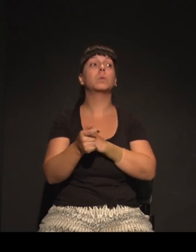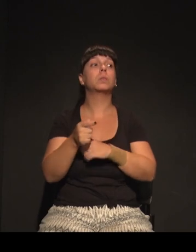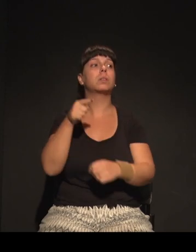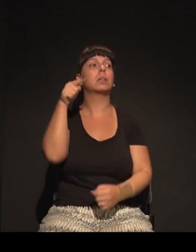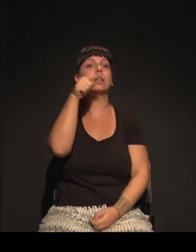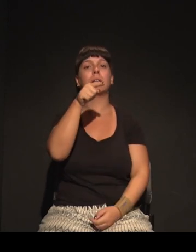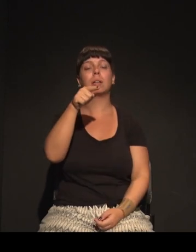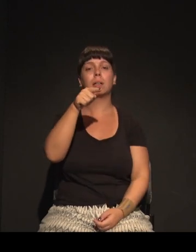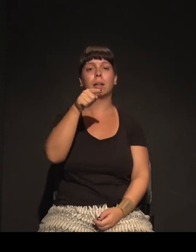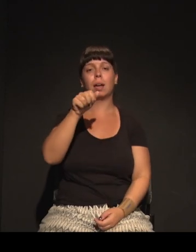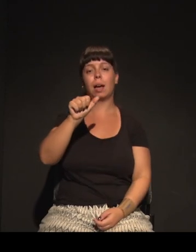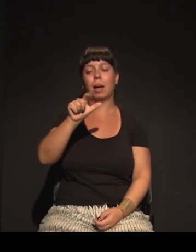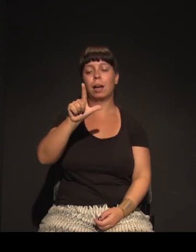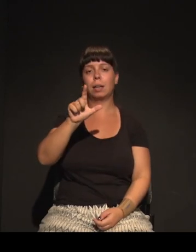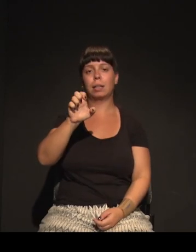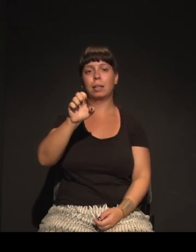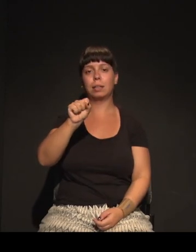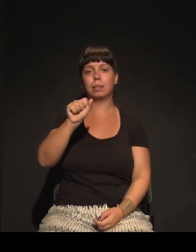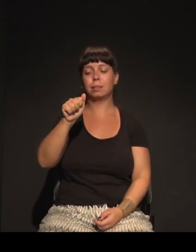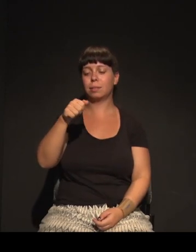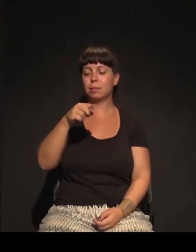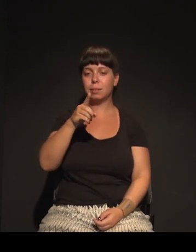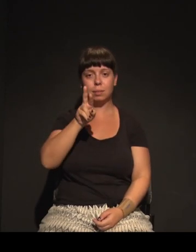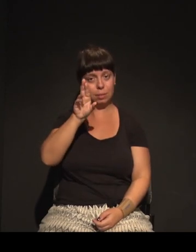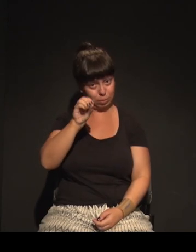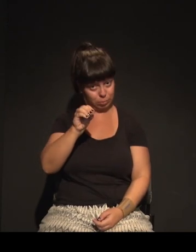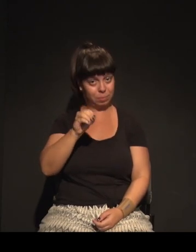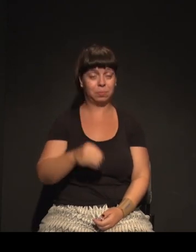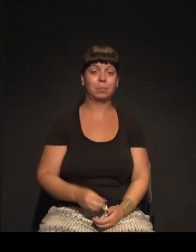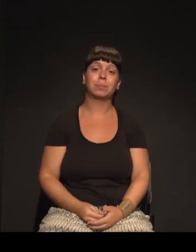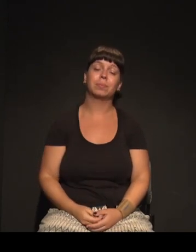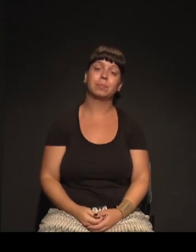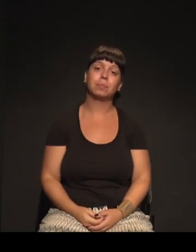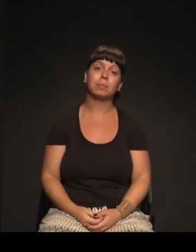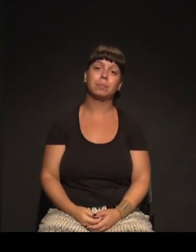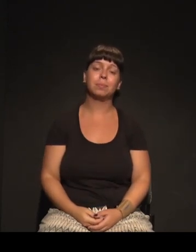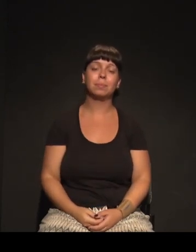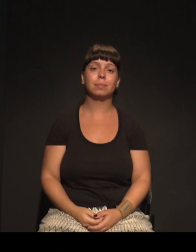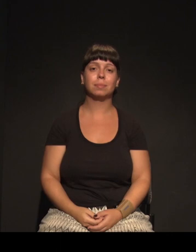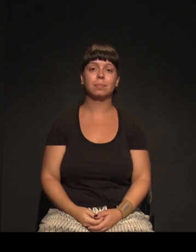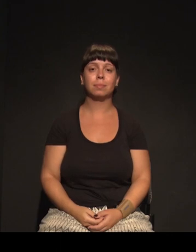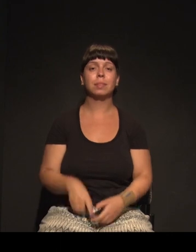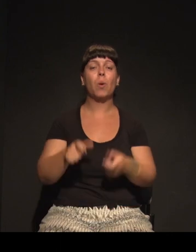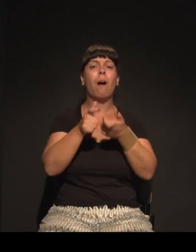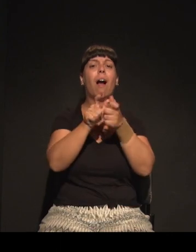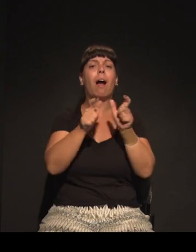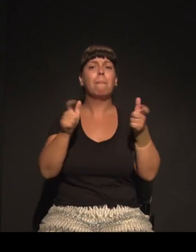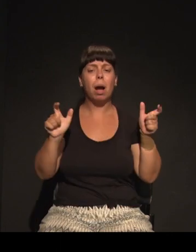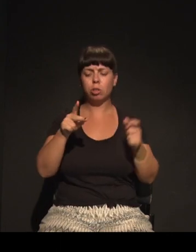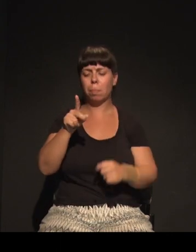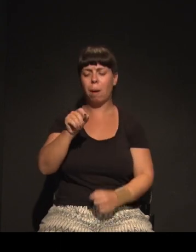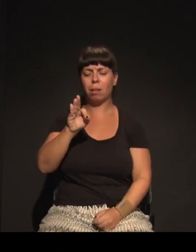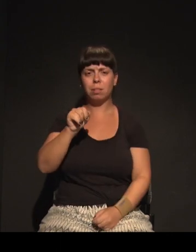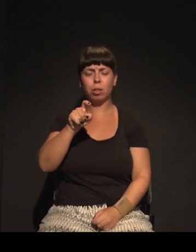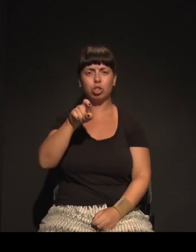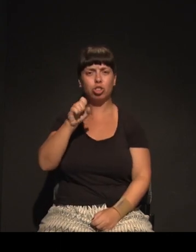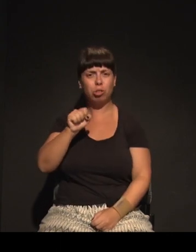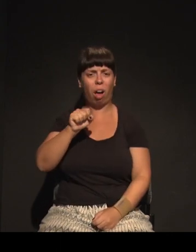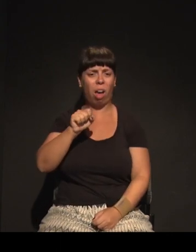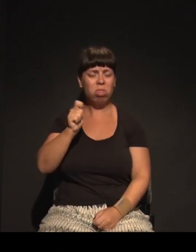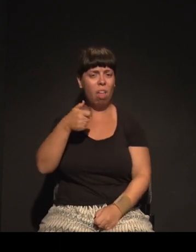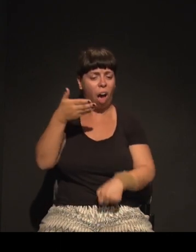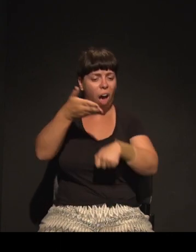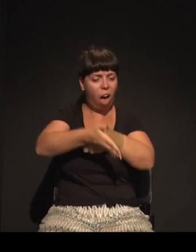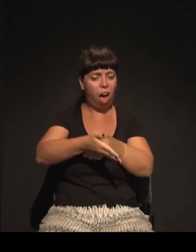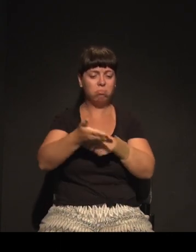alessandra que é como ter acesso à gramática pataxó existe livro